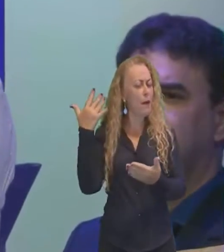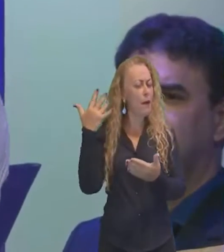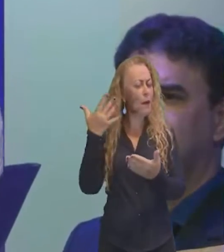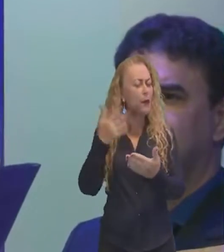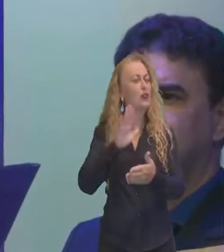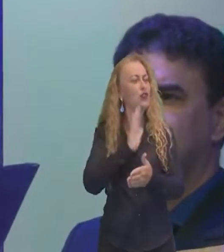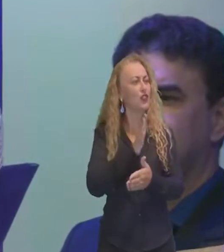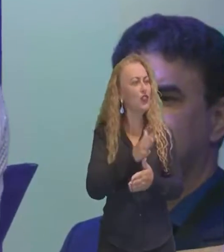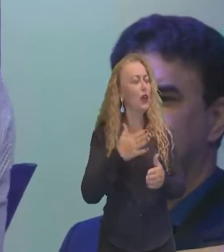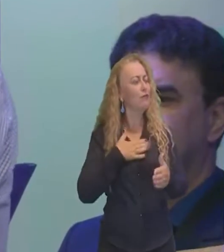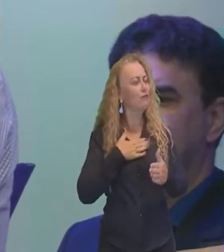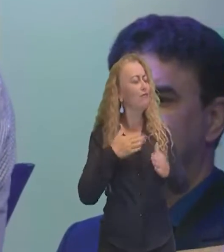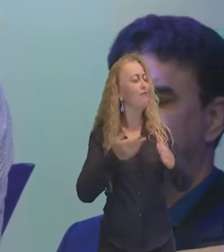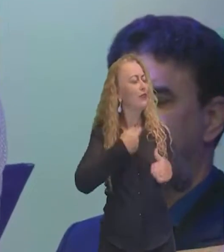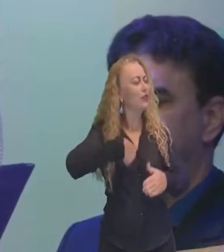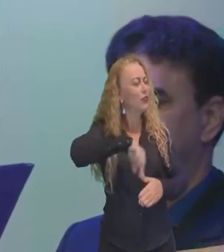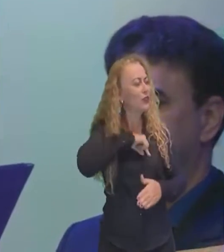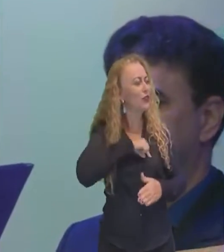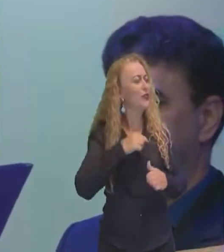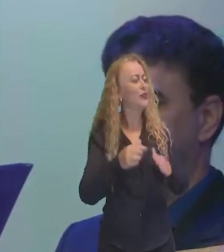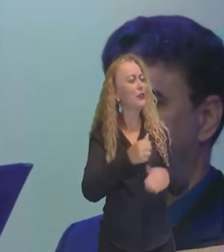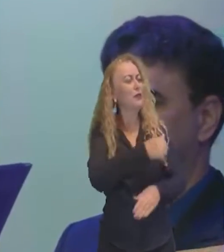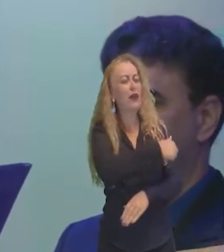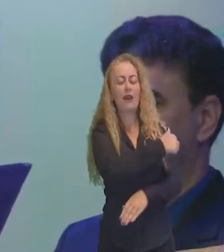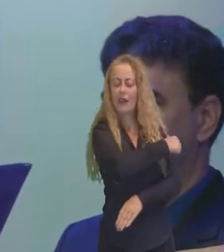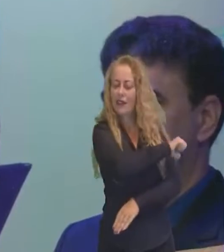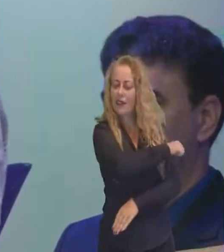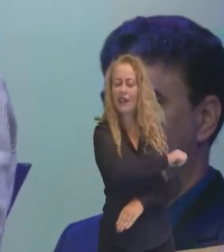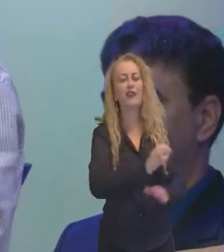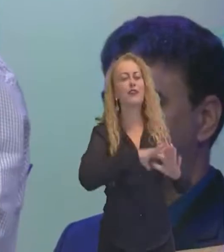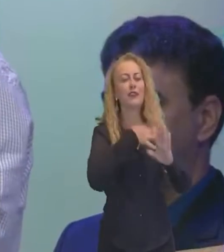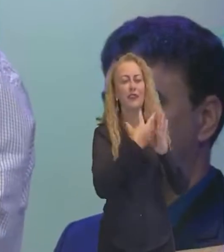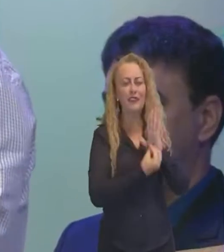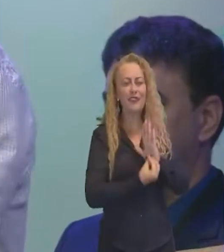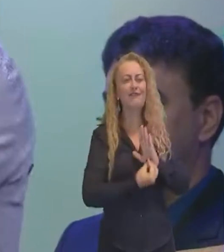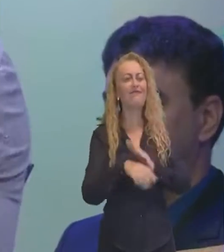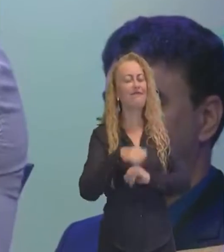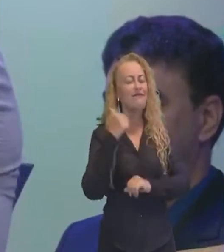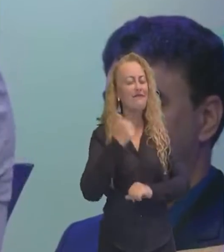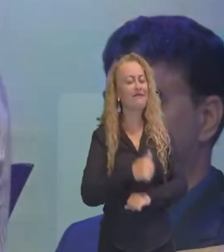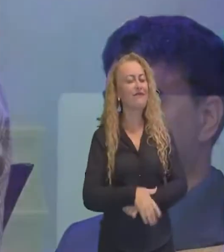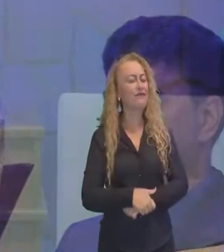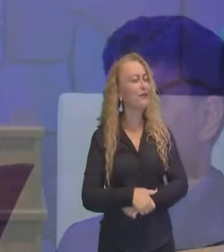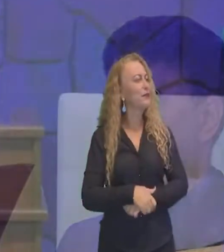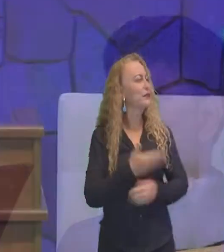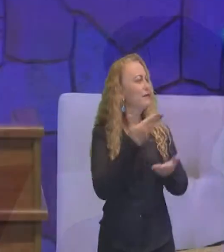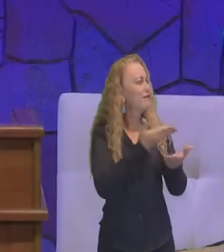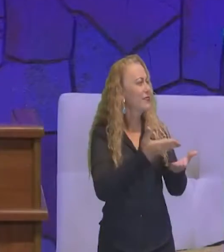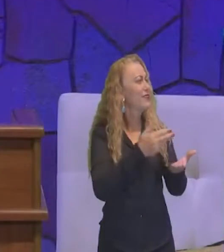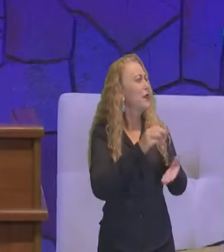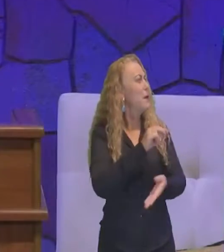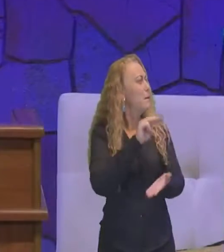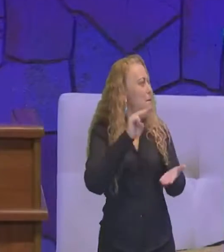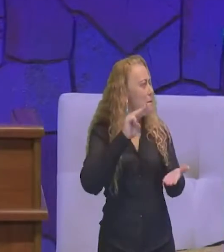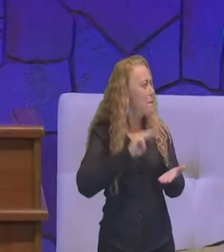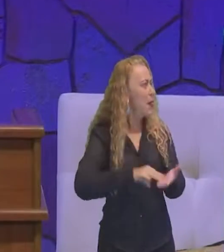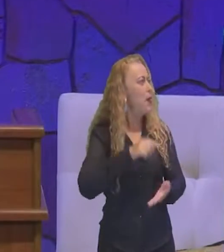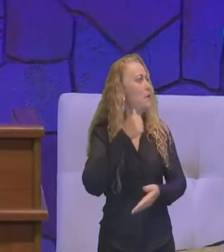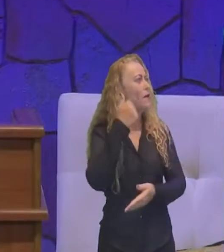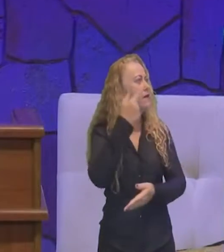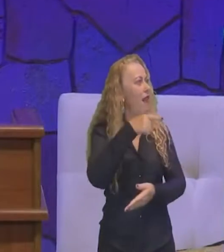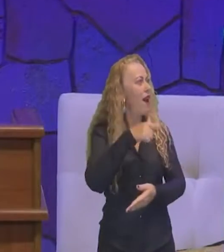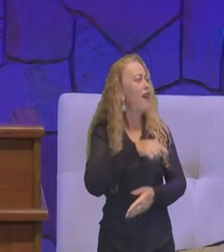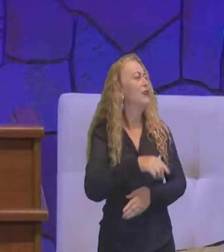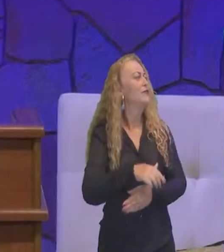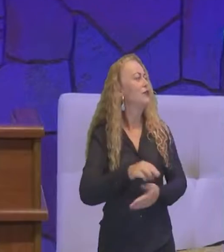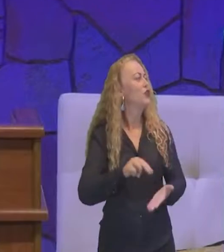nossa igreja, alguns inclusive que ainda são membros de nossa igreja. E aquele casal querido e amado, Israel,